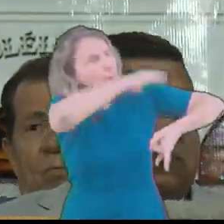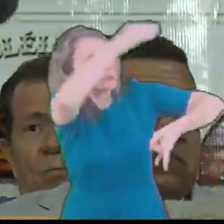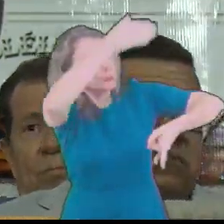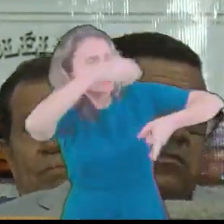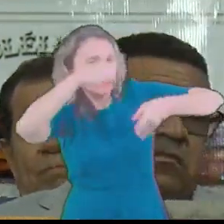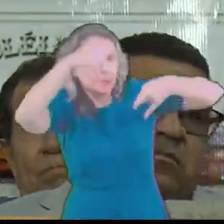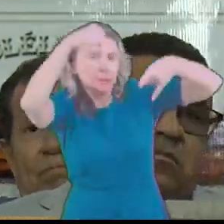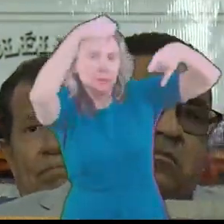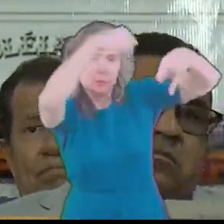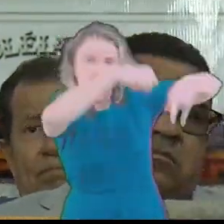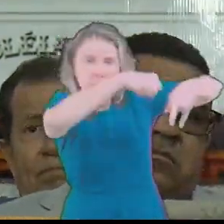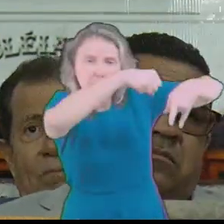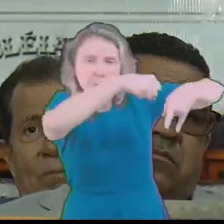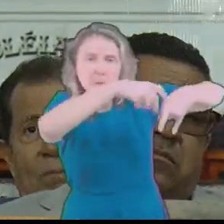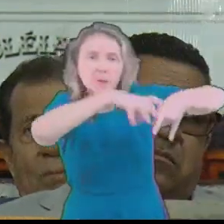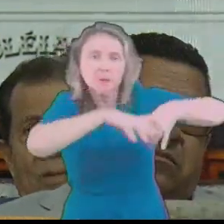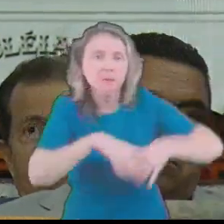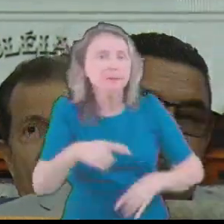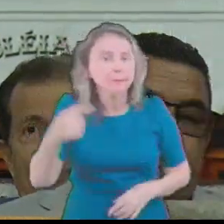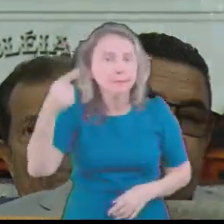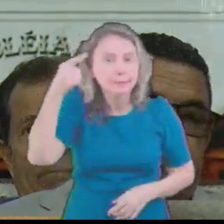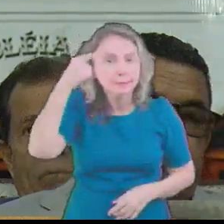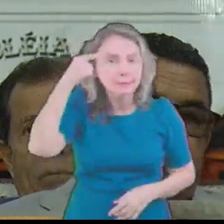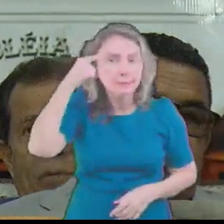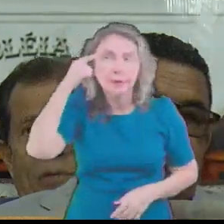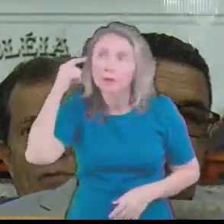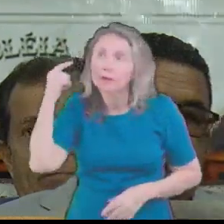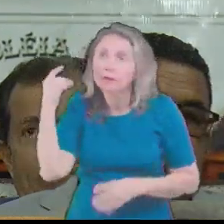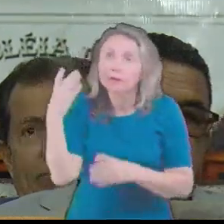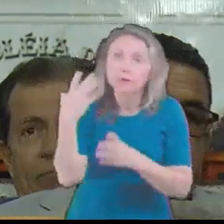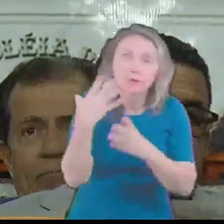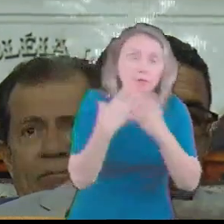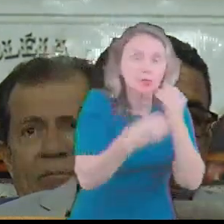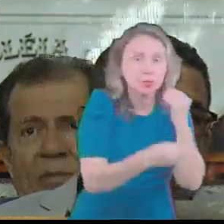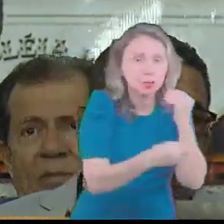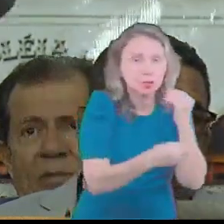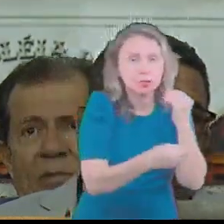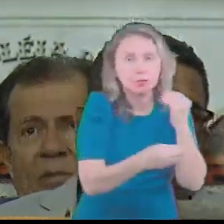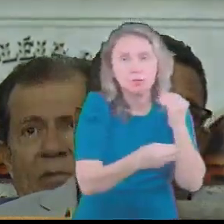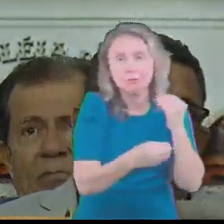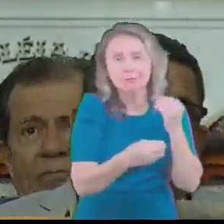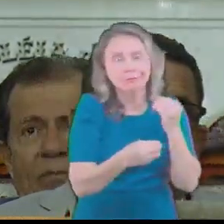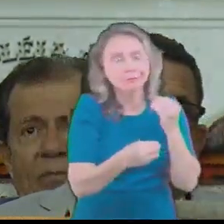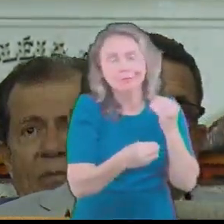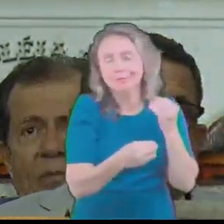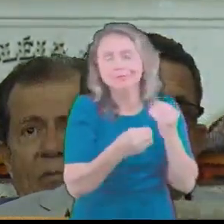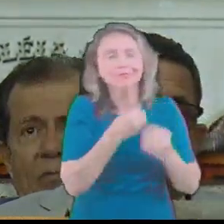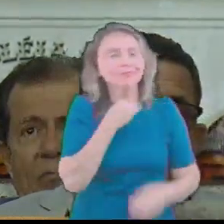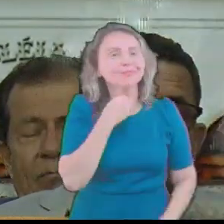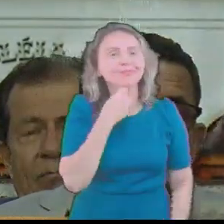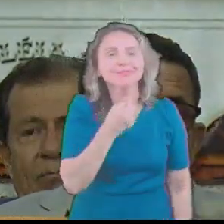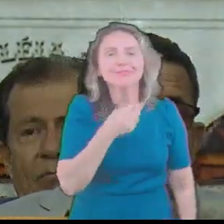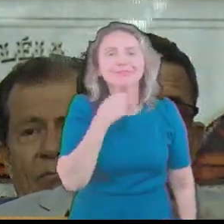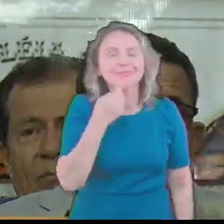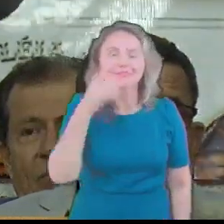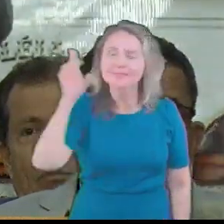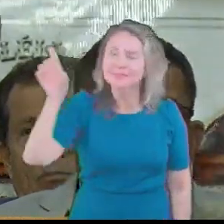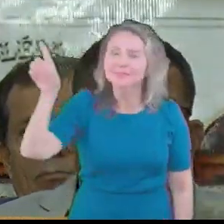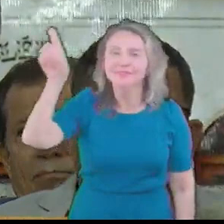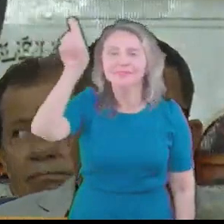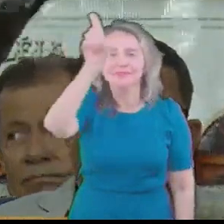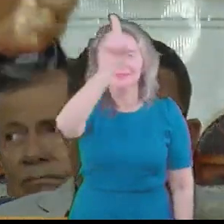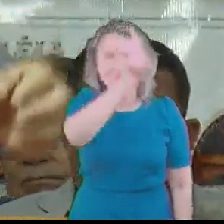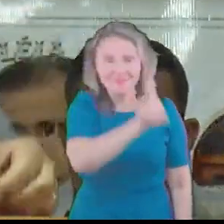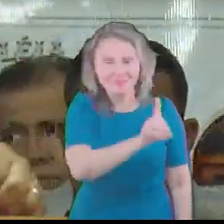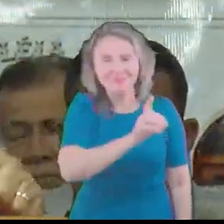montanhas, achando que fugi da tua presença, quando eu chego lá, a tua presença já está me